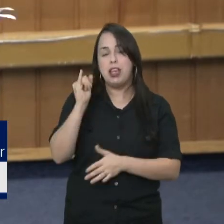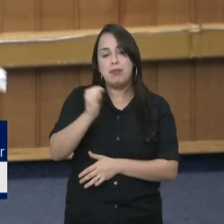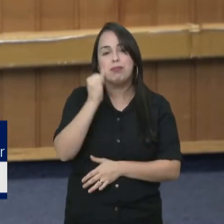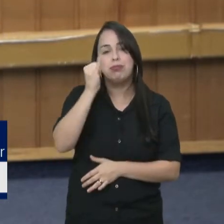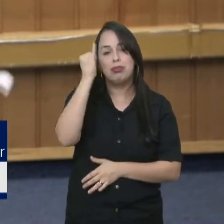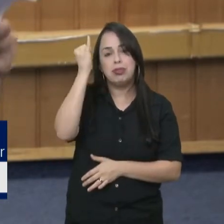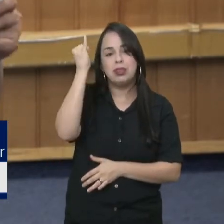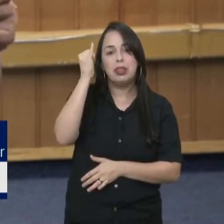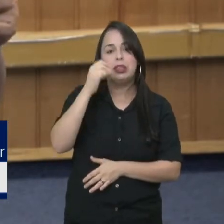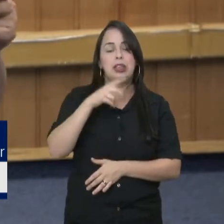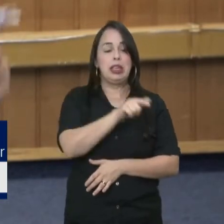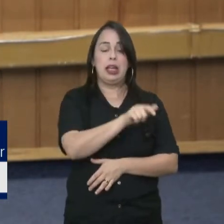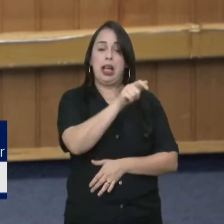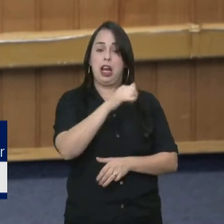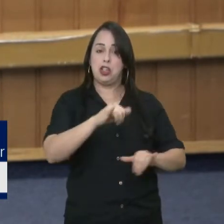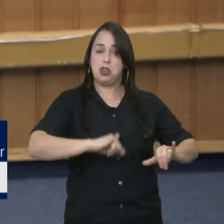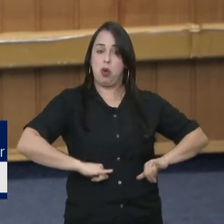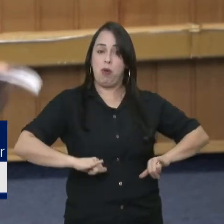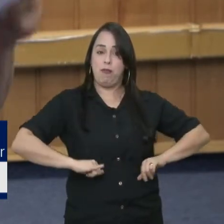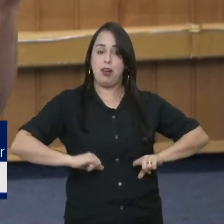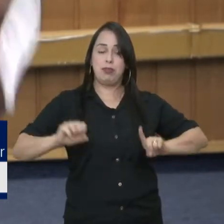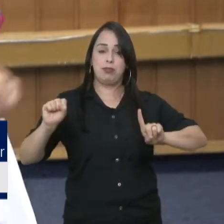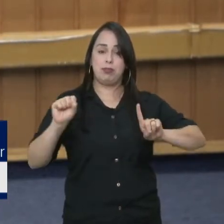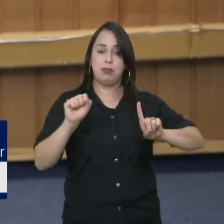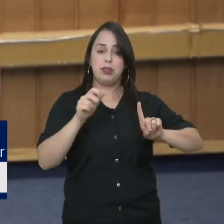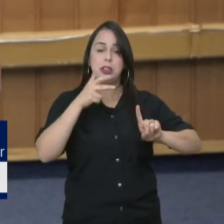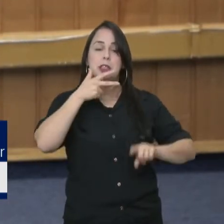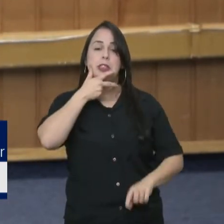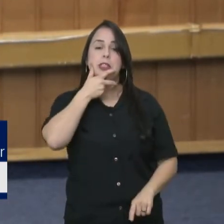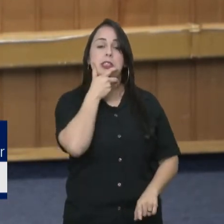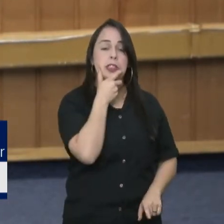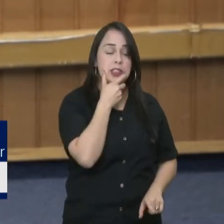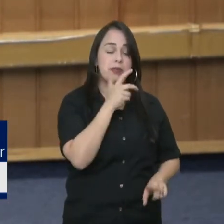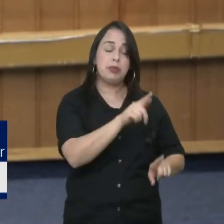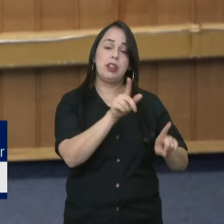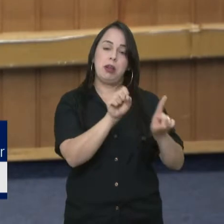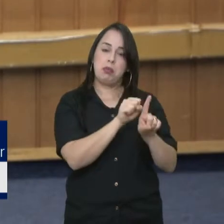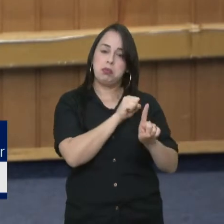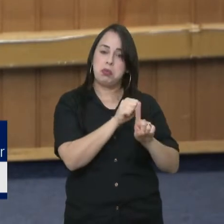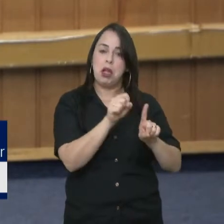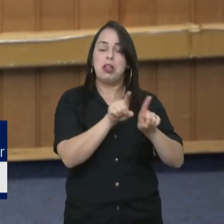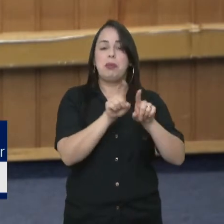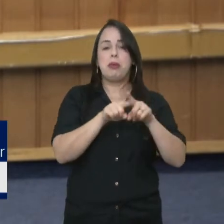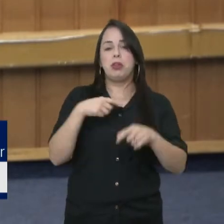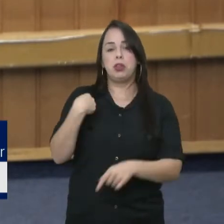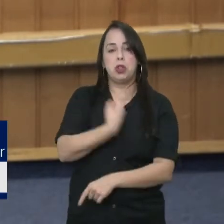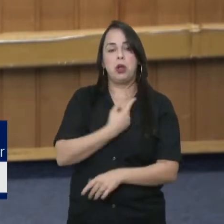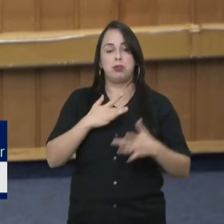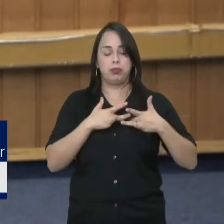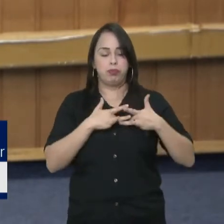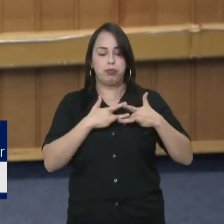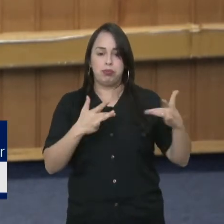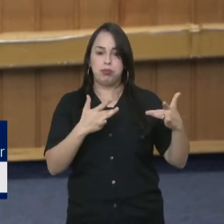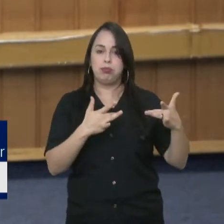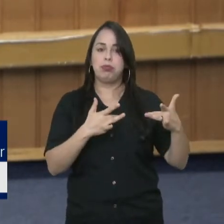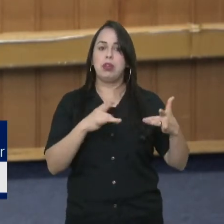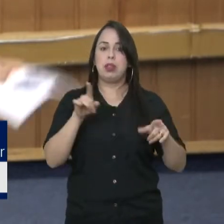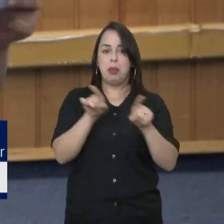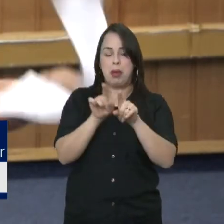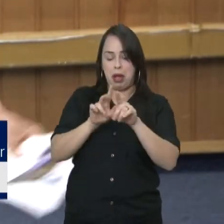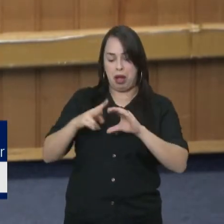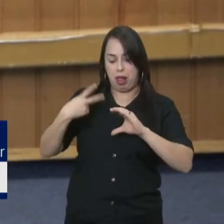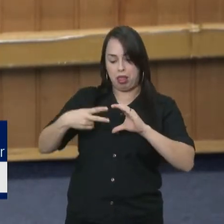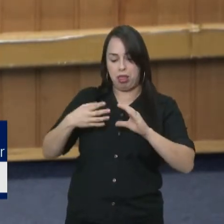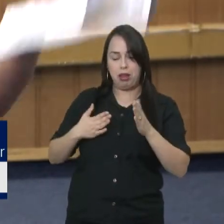numa agressão que essa vereadora sofreu. Toda a nossa solidariedade, foi aprovado por unanimidade por essa casa